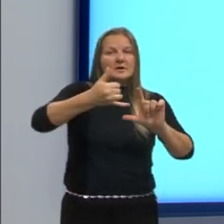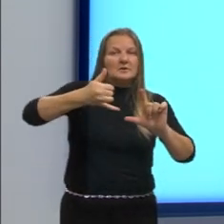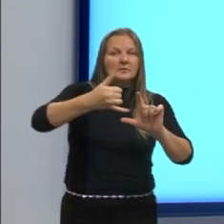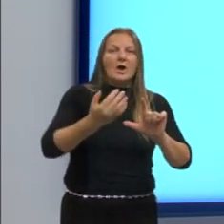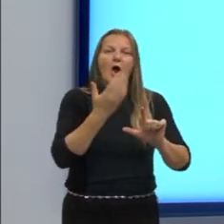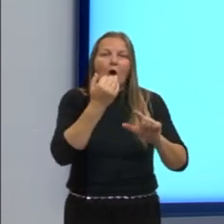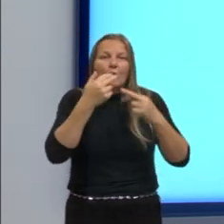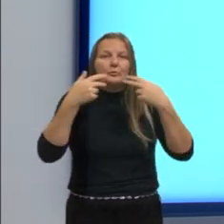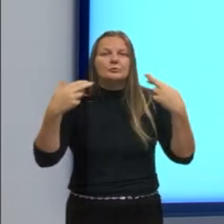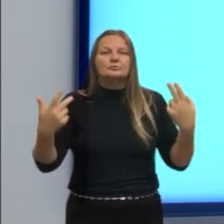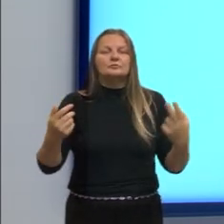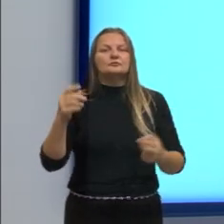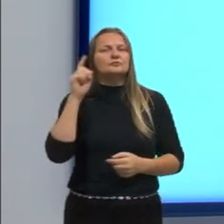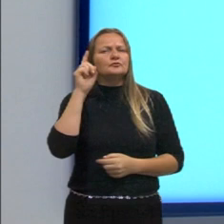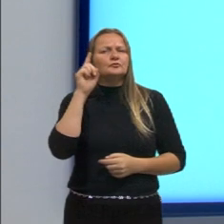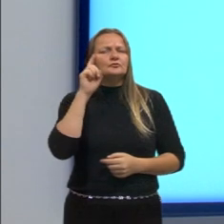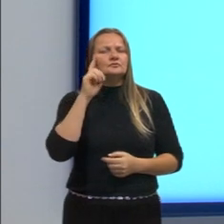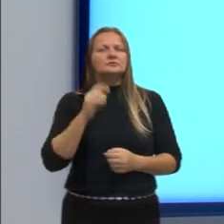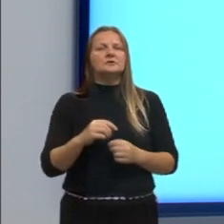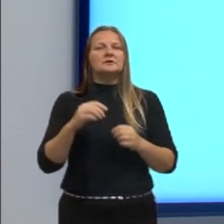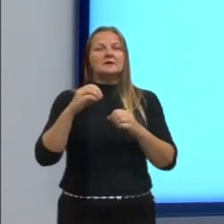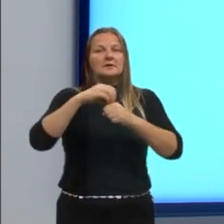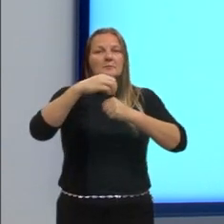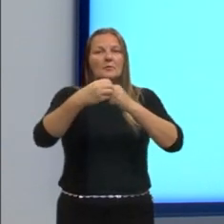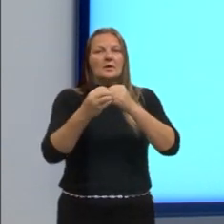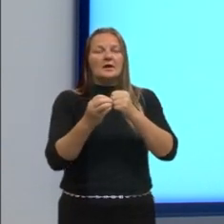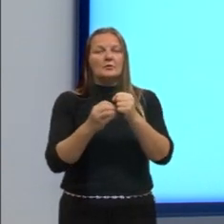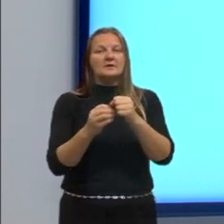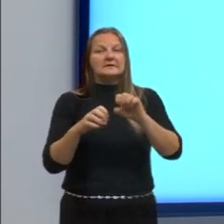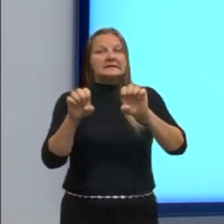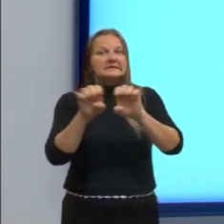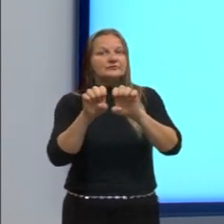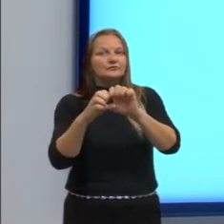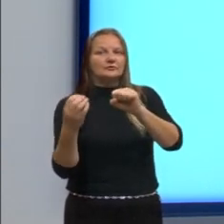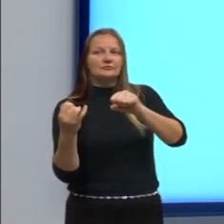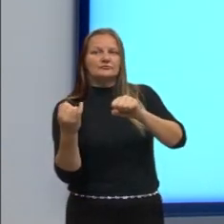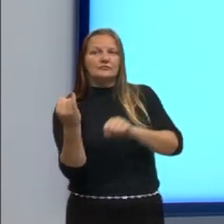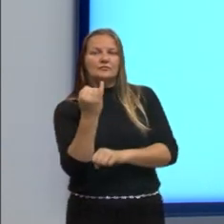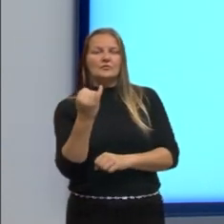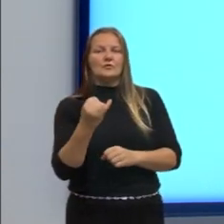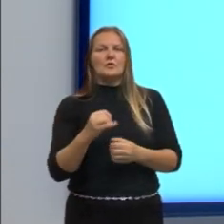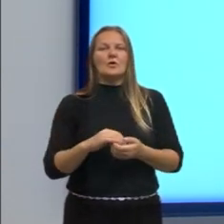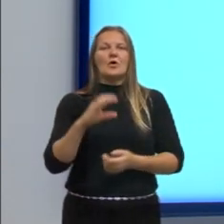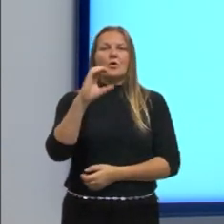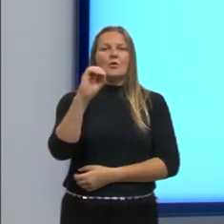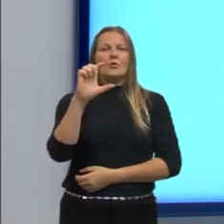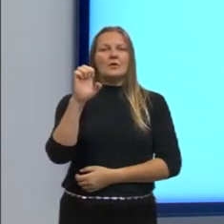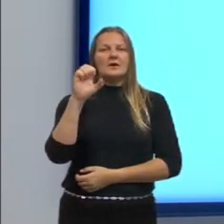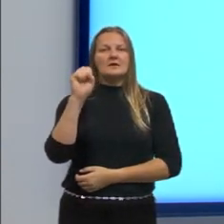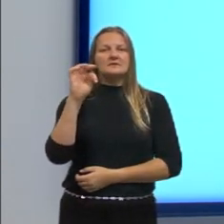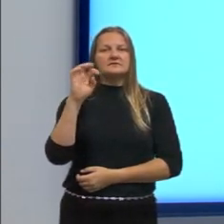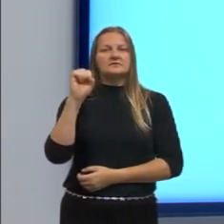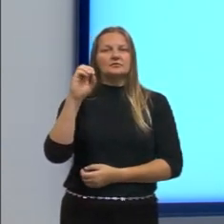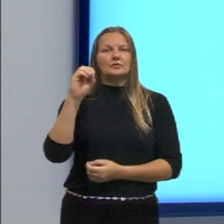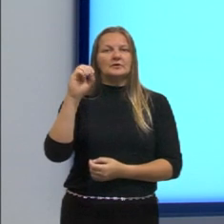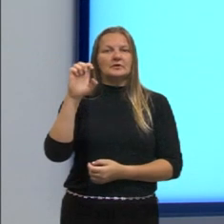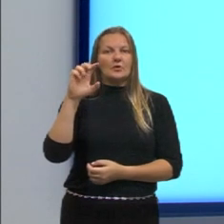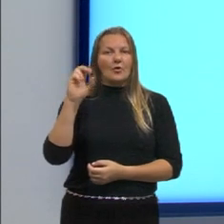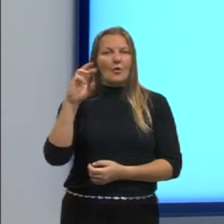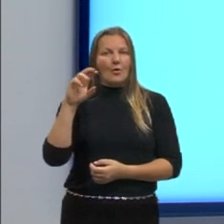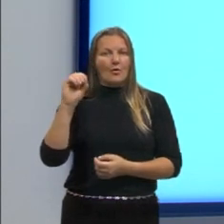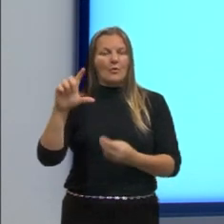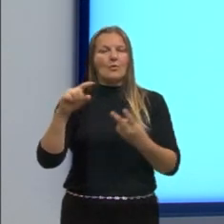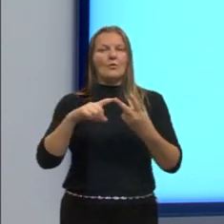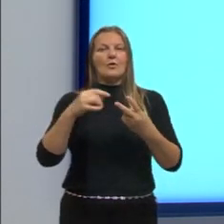ingerimos que nós consumimos ele constitui moléculas fundamentais como colesterol ou fósforo lipídios